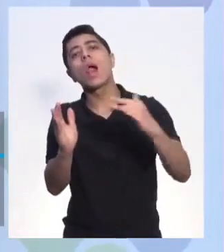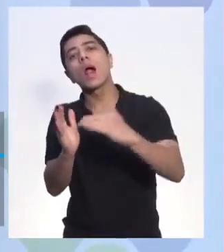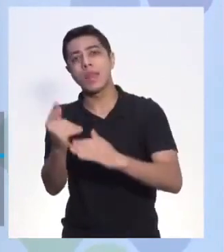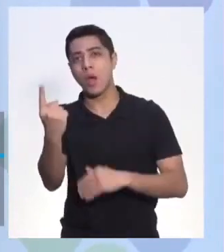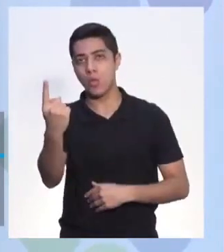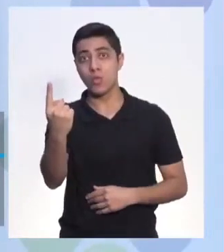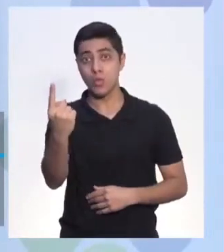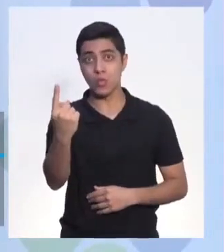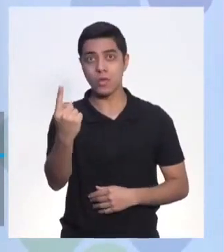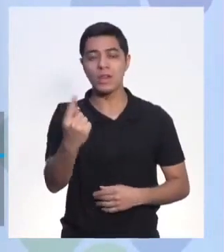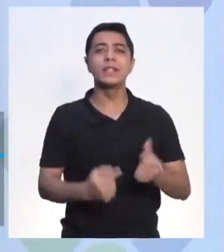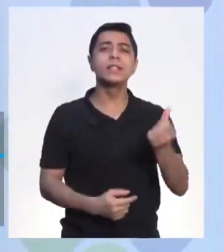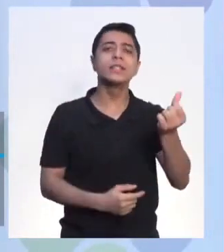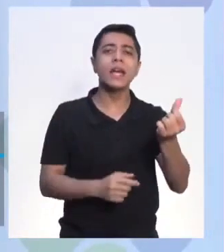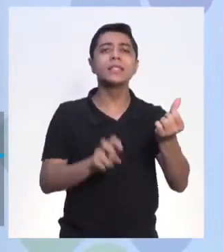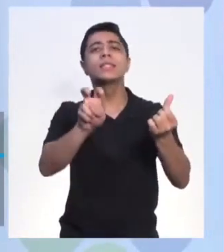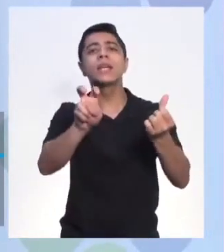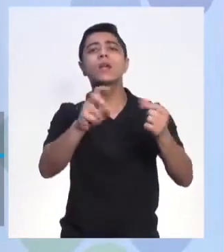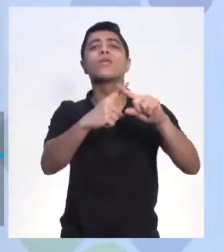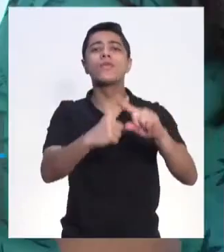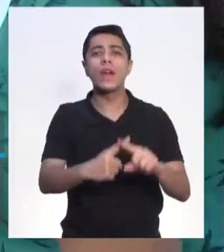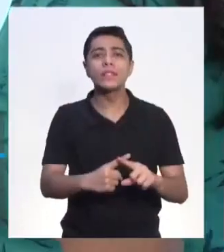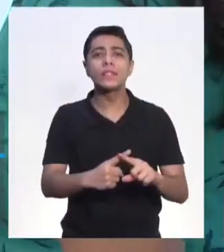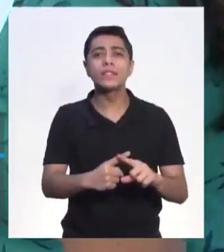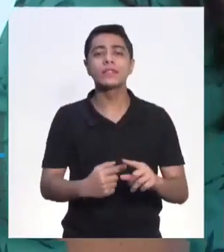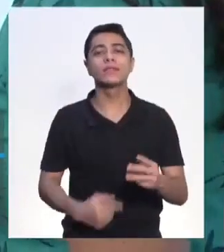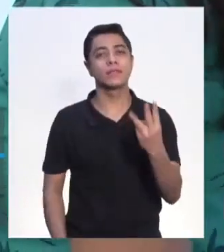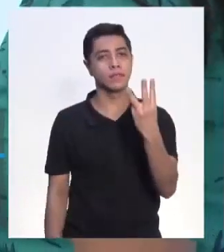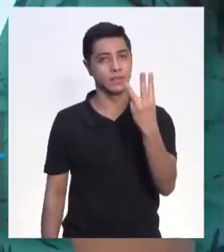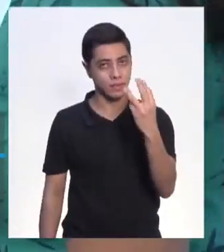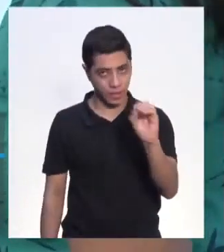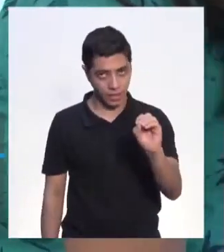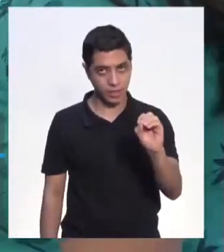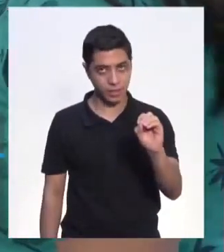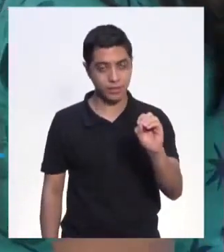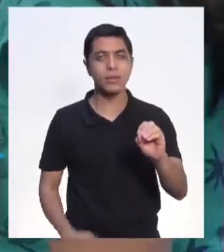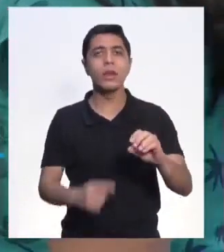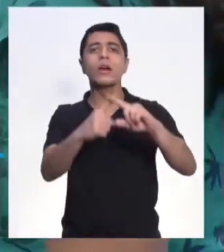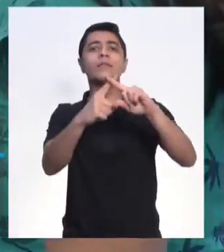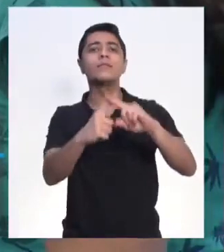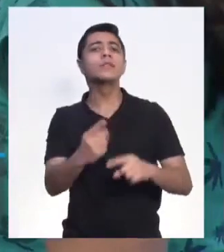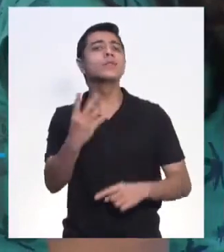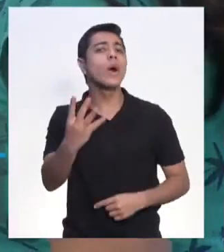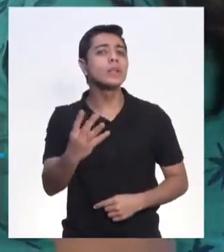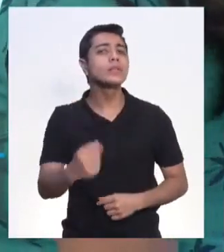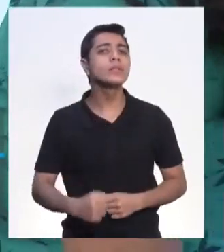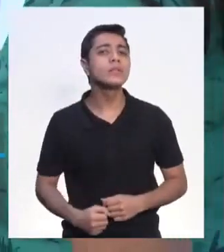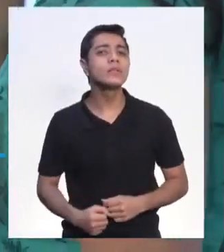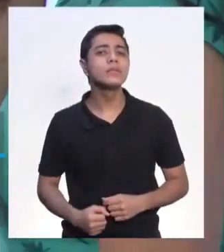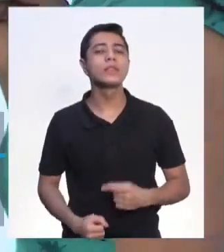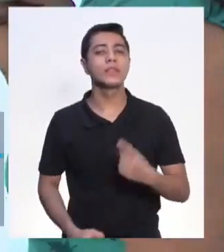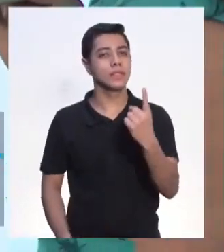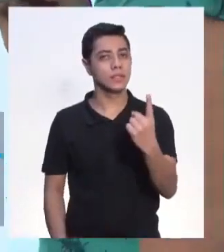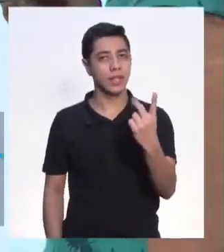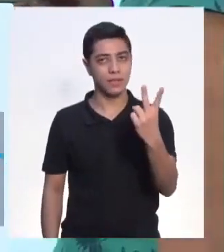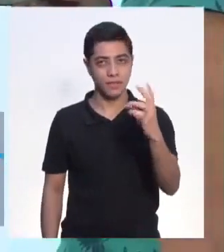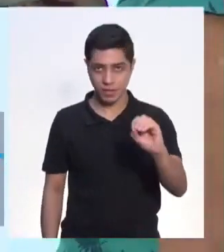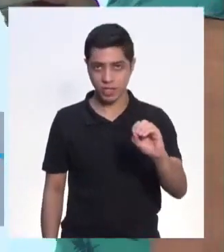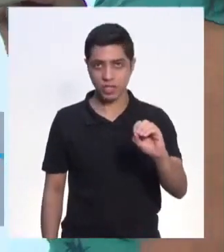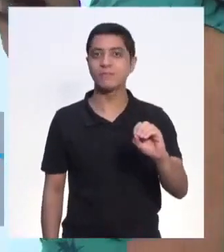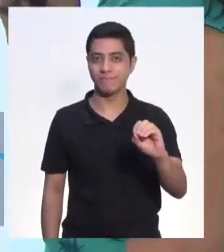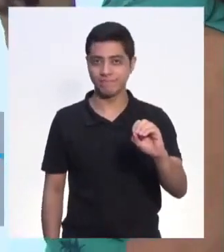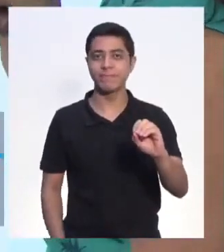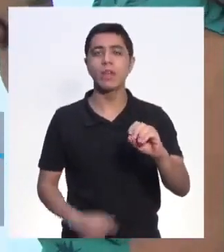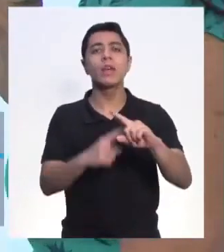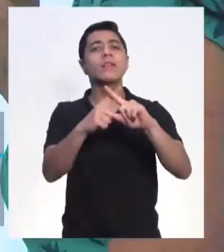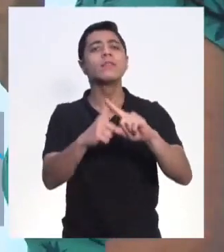5, 30. 30 vezes 4, 120. 120 vezes